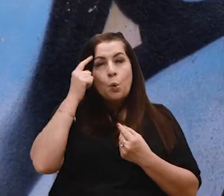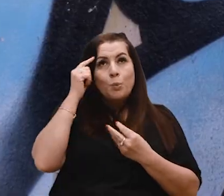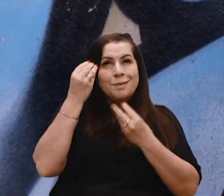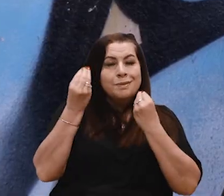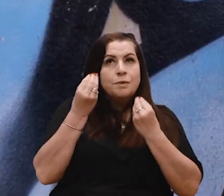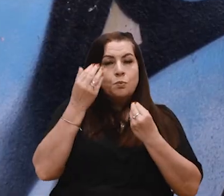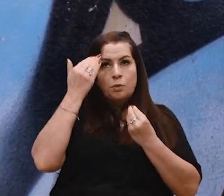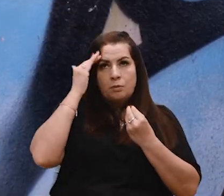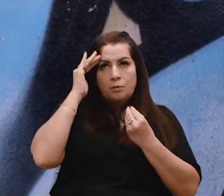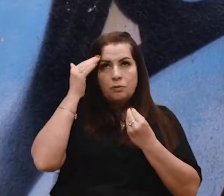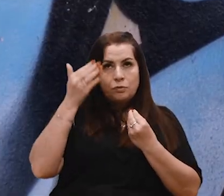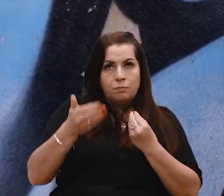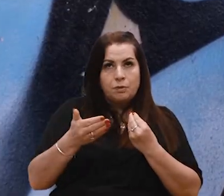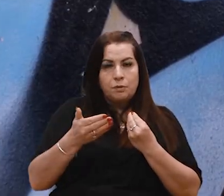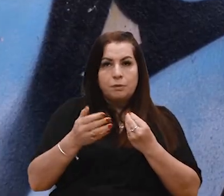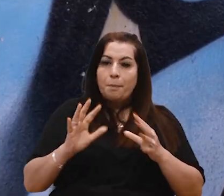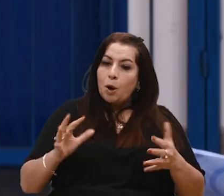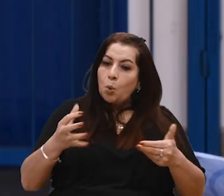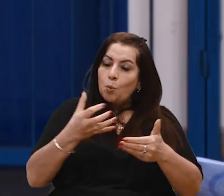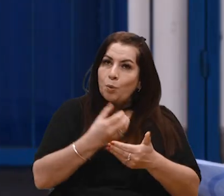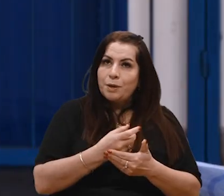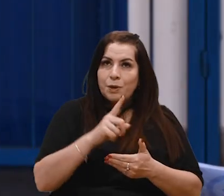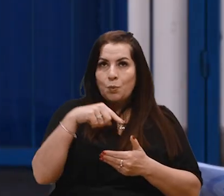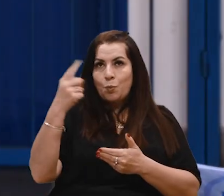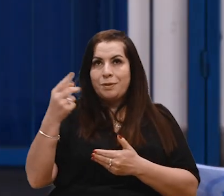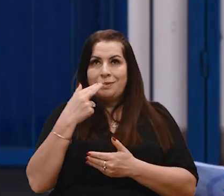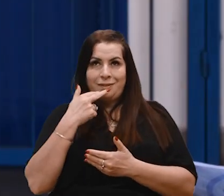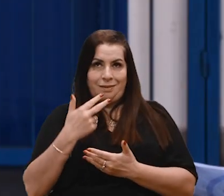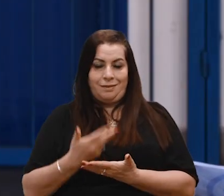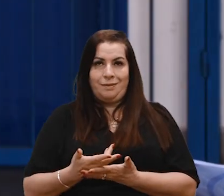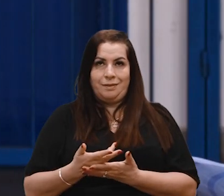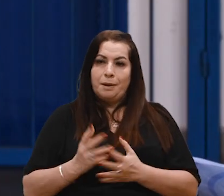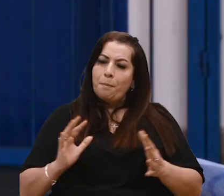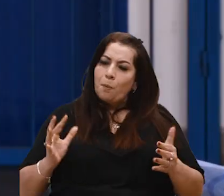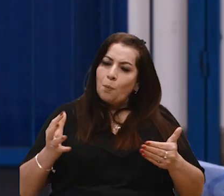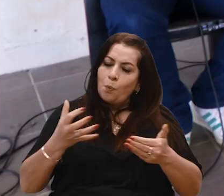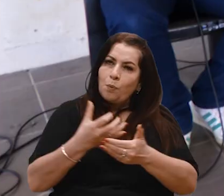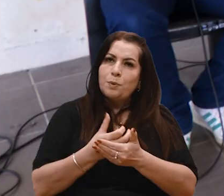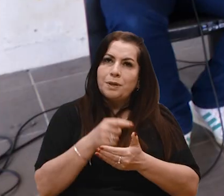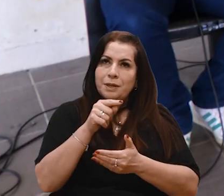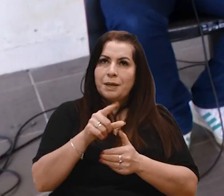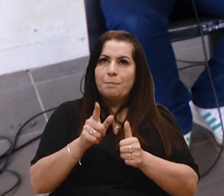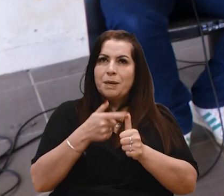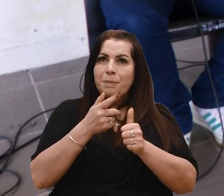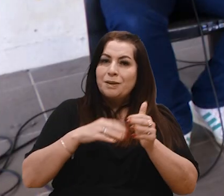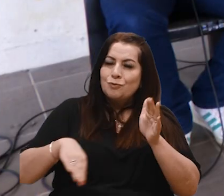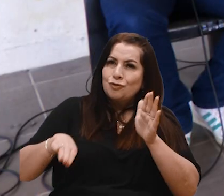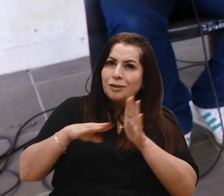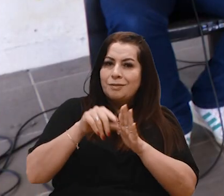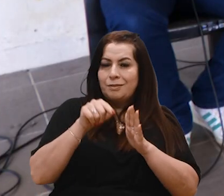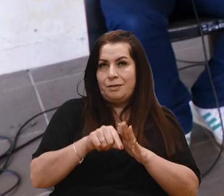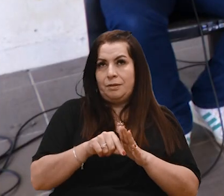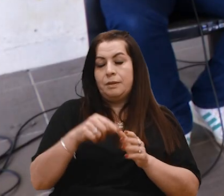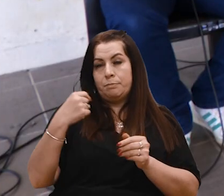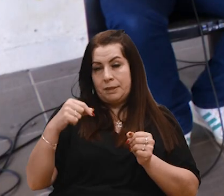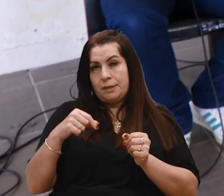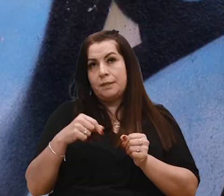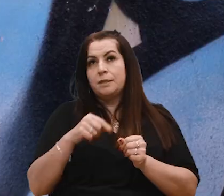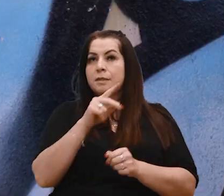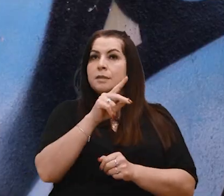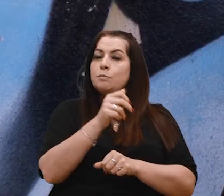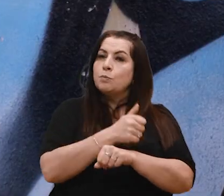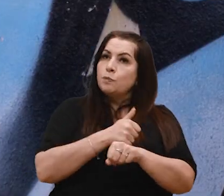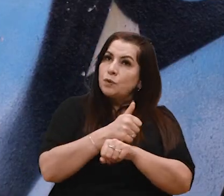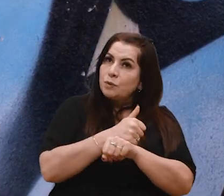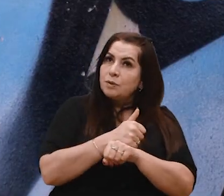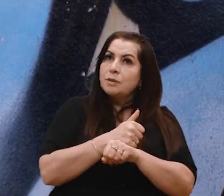uma mínima noção e entendimento para acolher as outras línguas, para acolher aquela primeira chegada. A